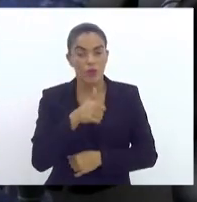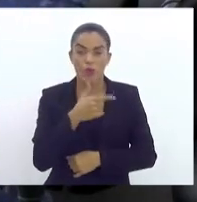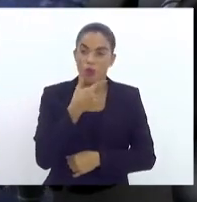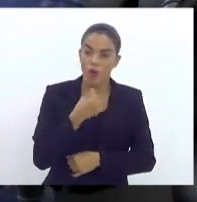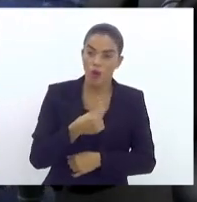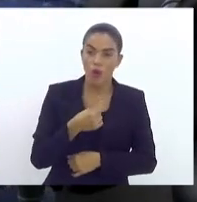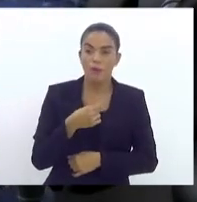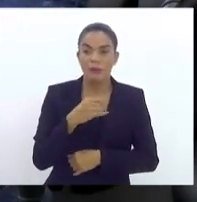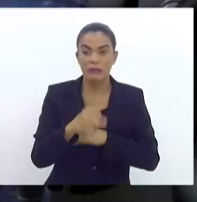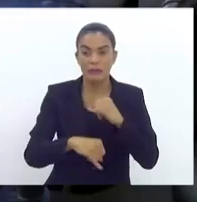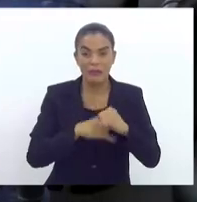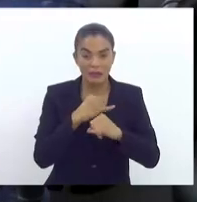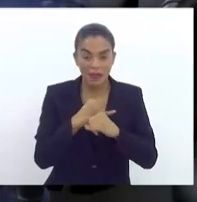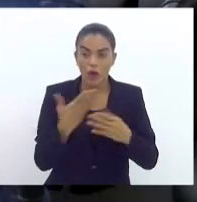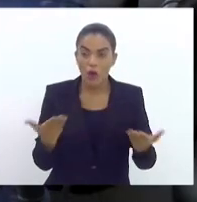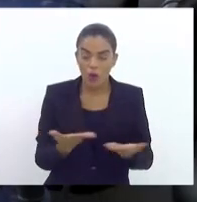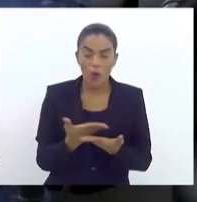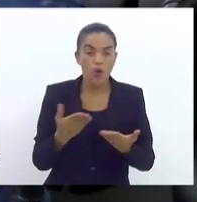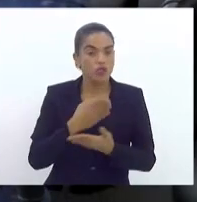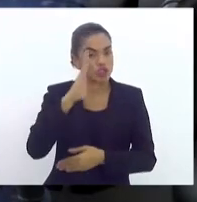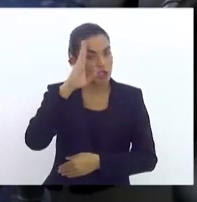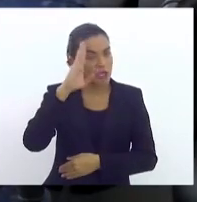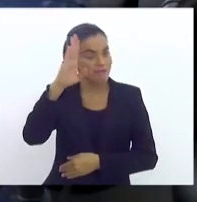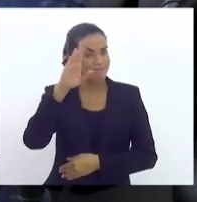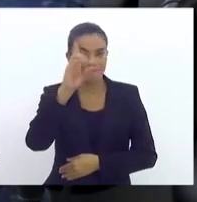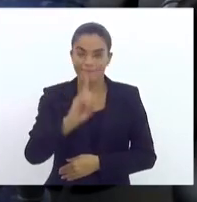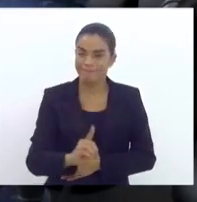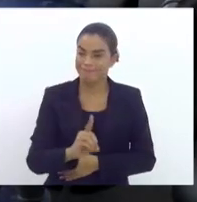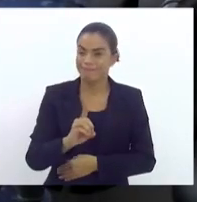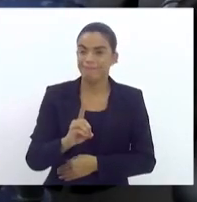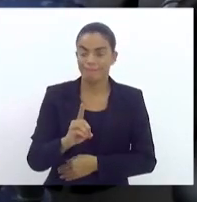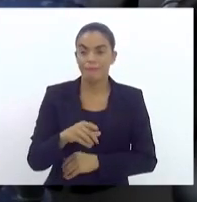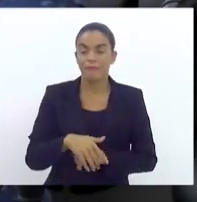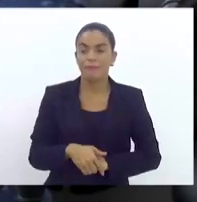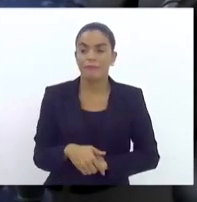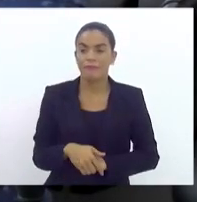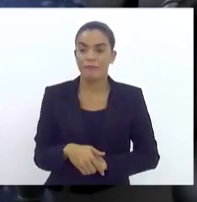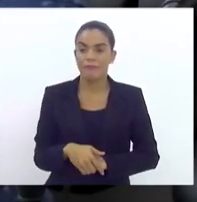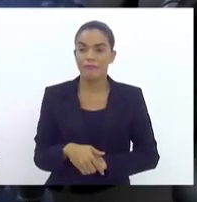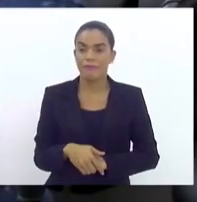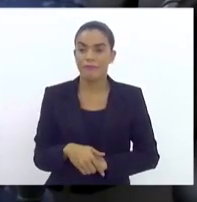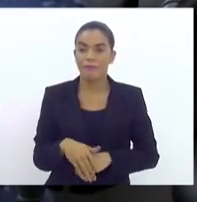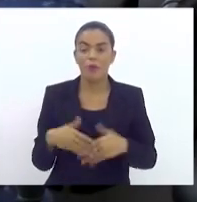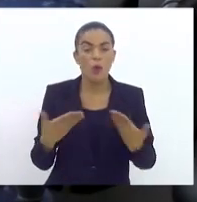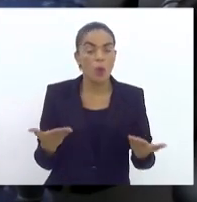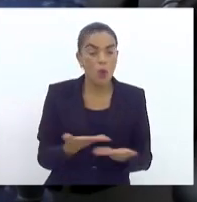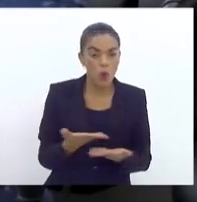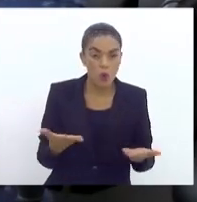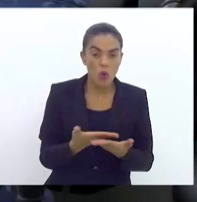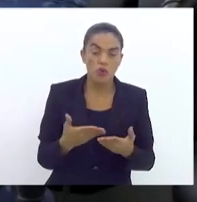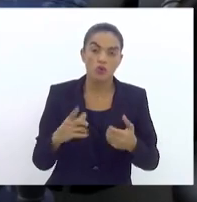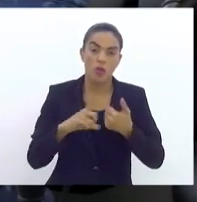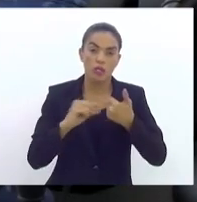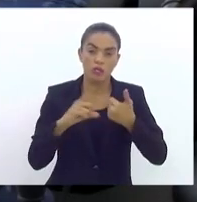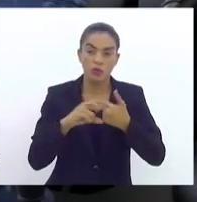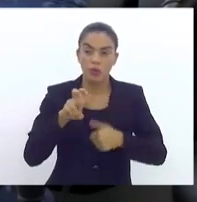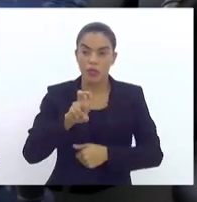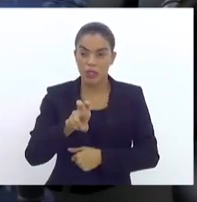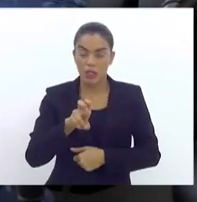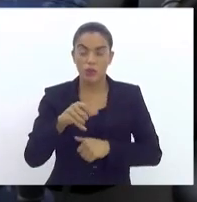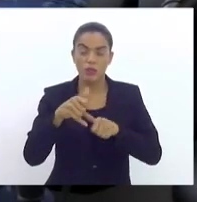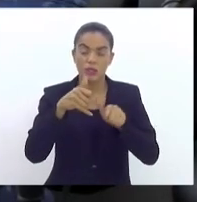na internet hoje é um direito fundamental Essa é a tendência do mundo e do Brasil é um artigo novo artigo 579